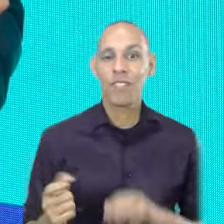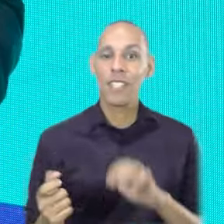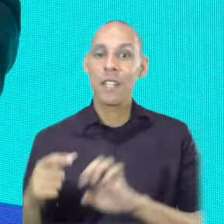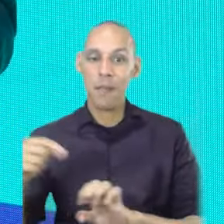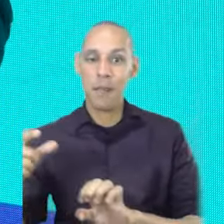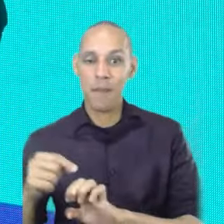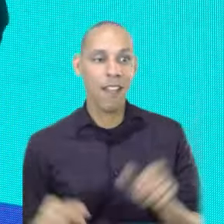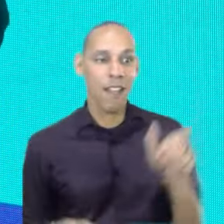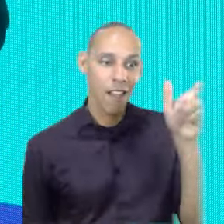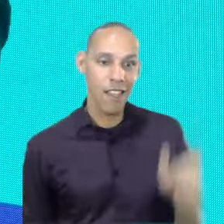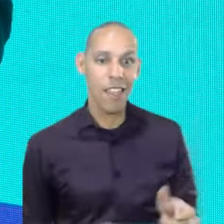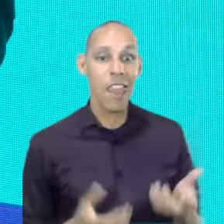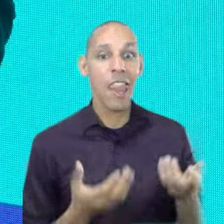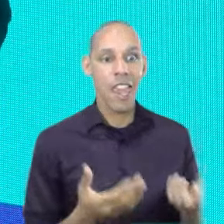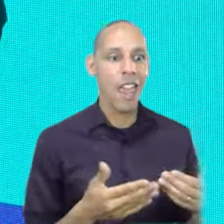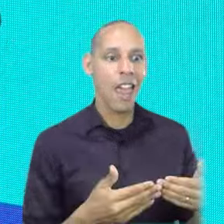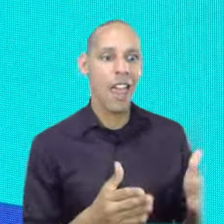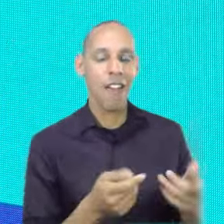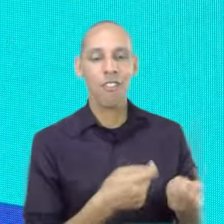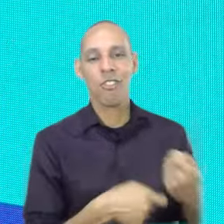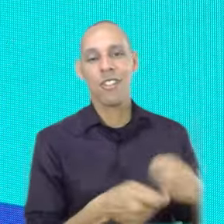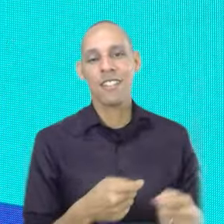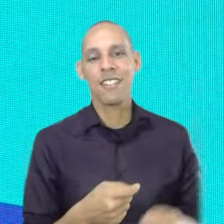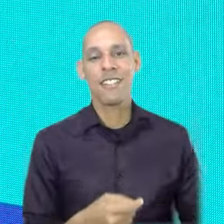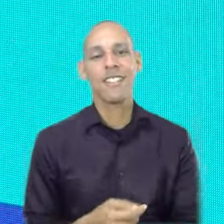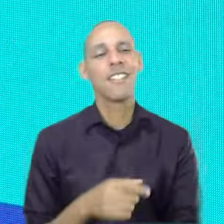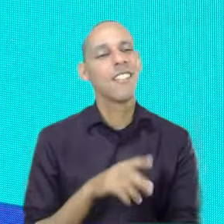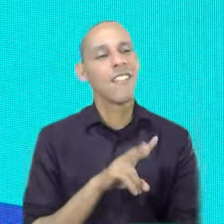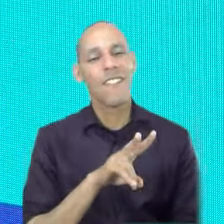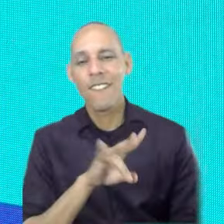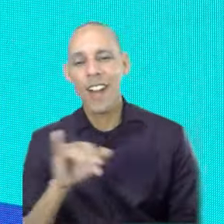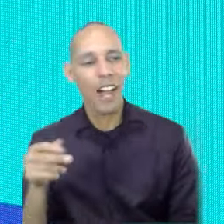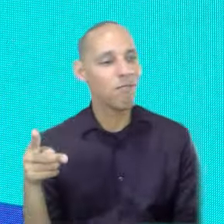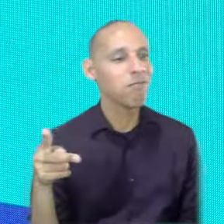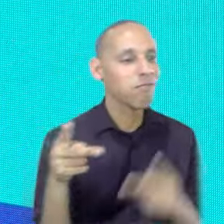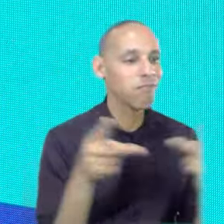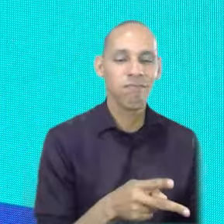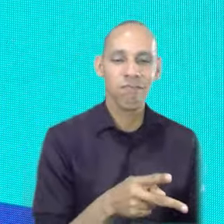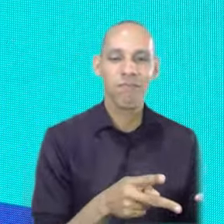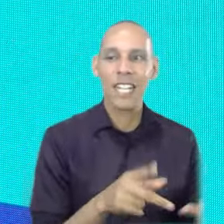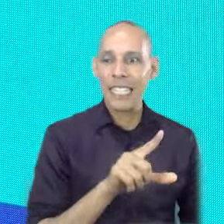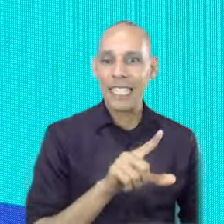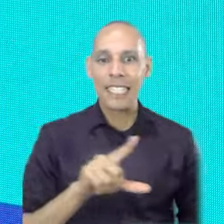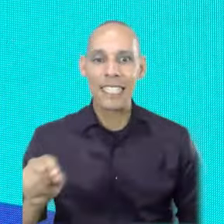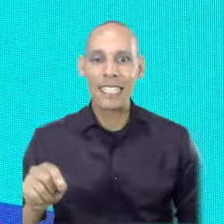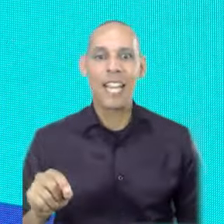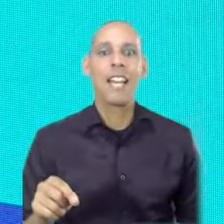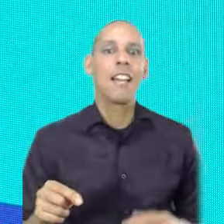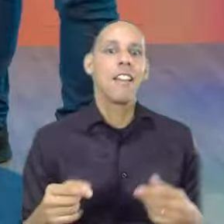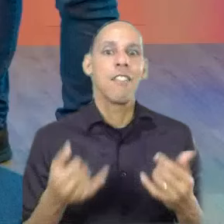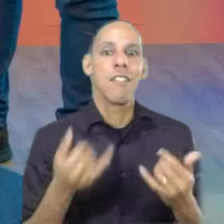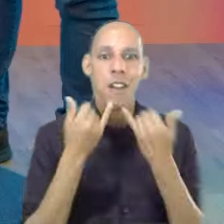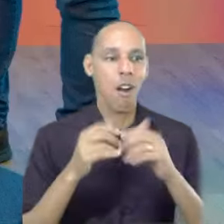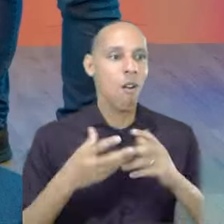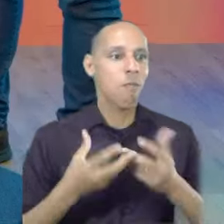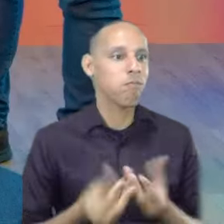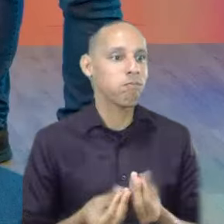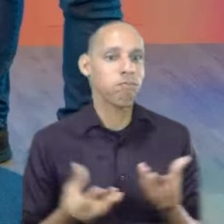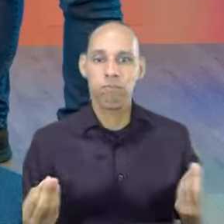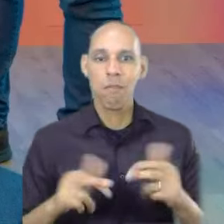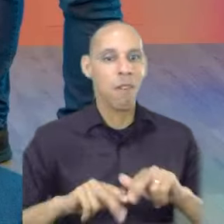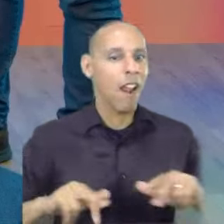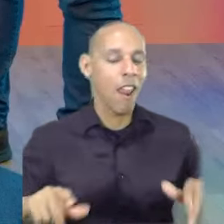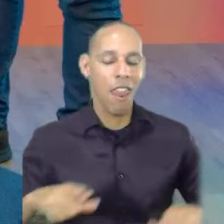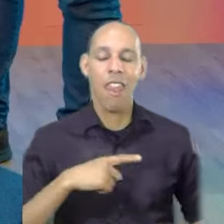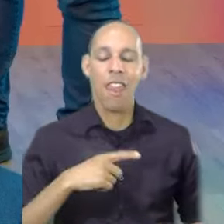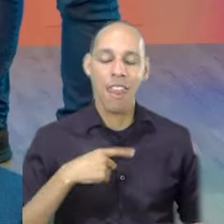loja, né, vai sair muito atualizado, com a melhor informação possível para poder tocar o seu negócio no dia a dia. Robaza, então faz um convite